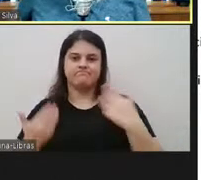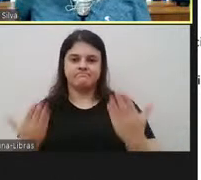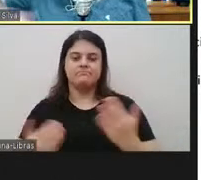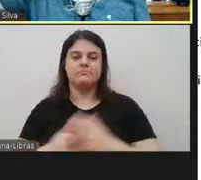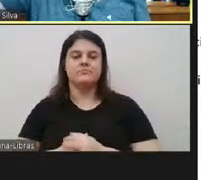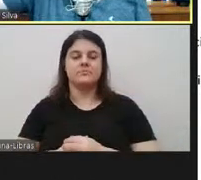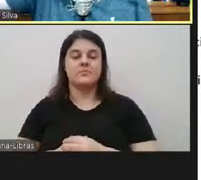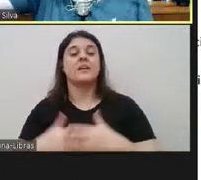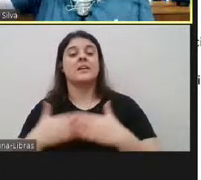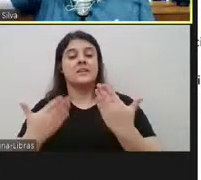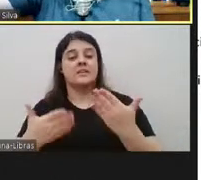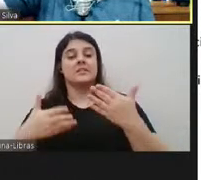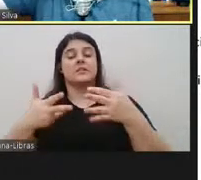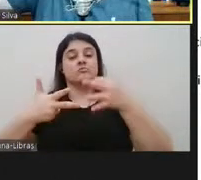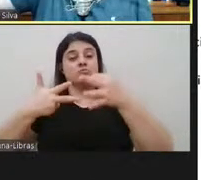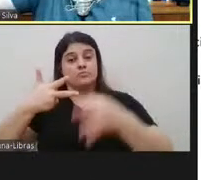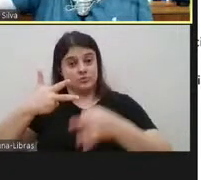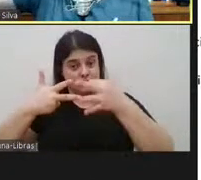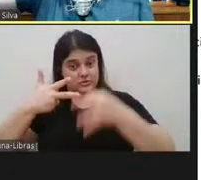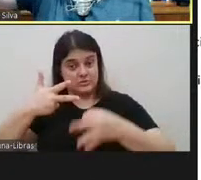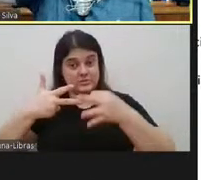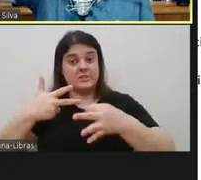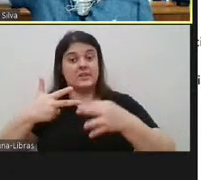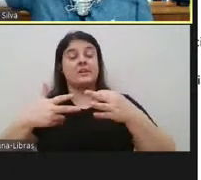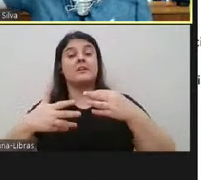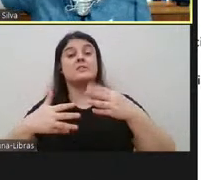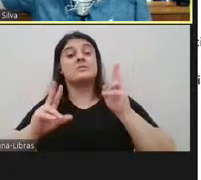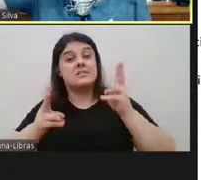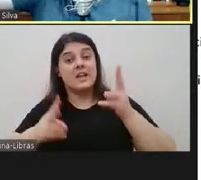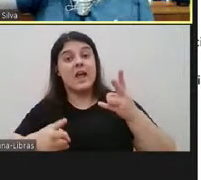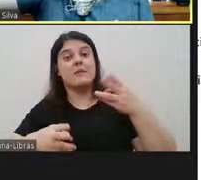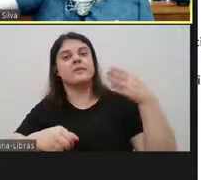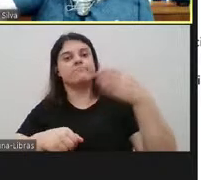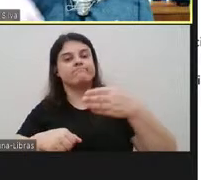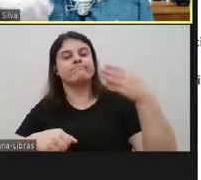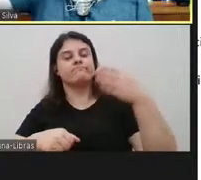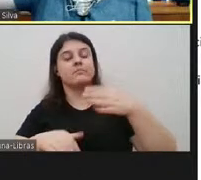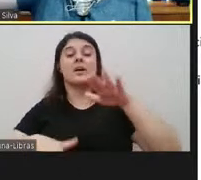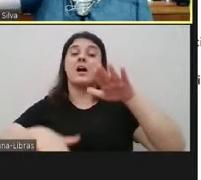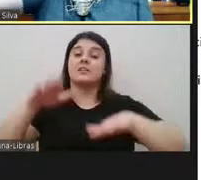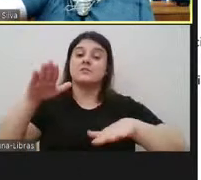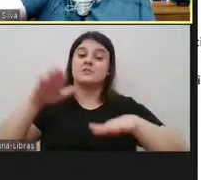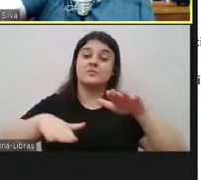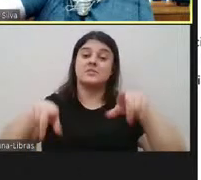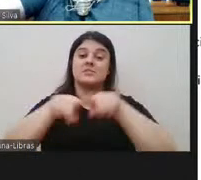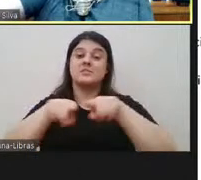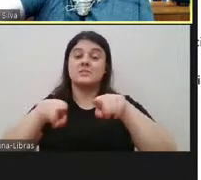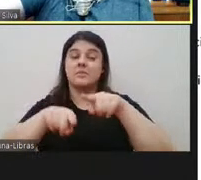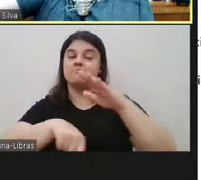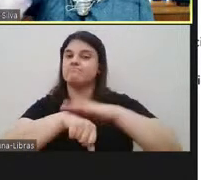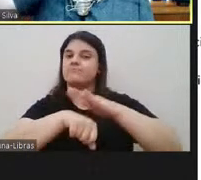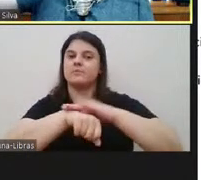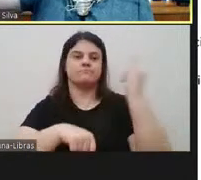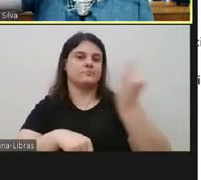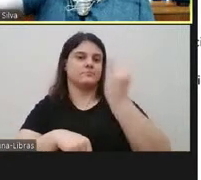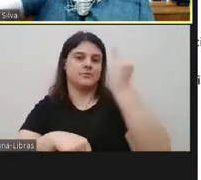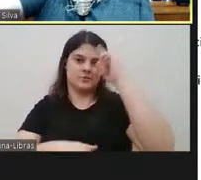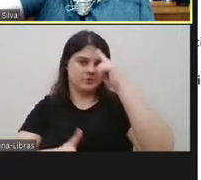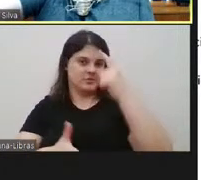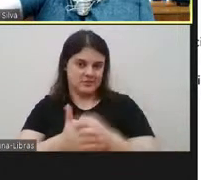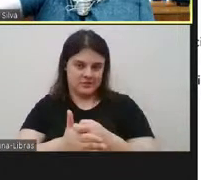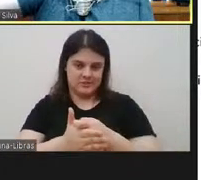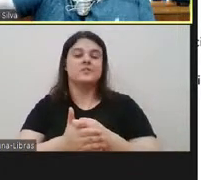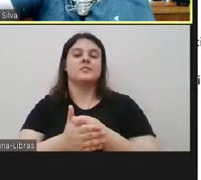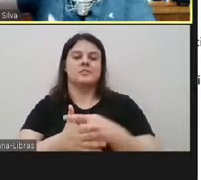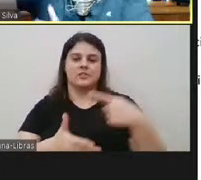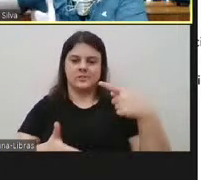né então judiciário cada vez mais presente mas um judiciário também que em certos momentos em sido muito decisivo é tem tem